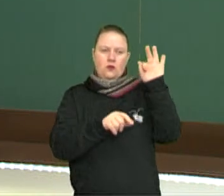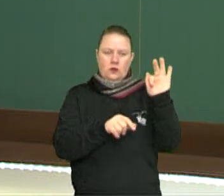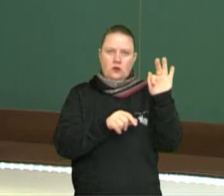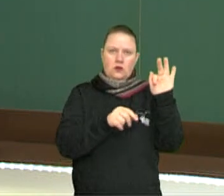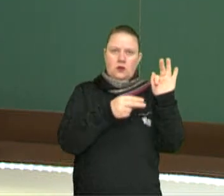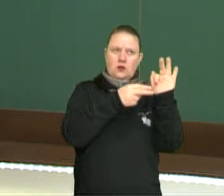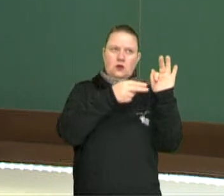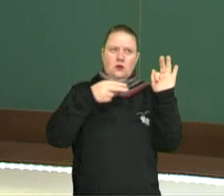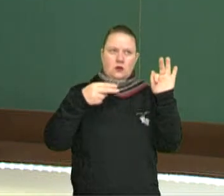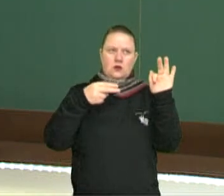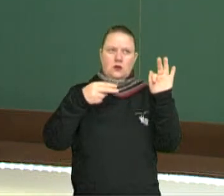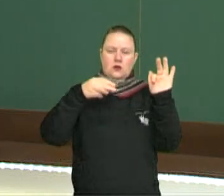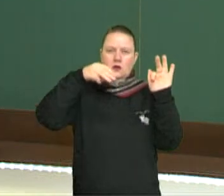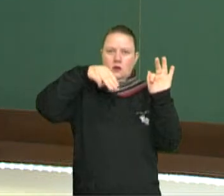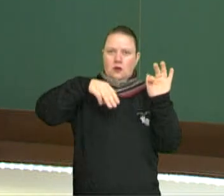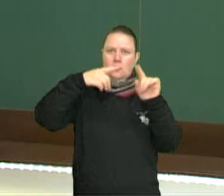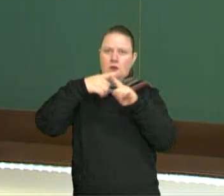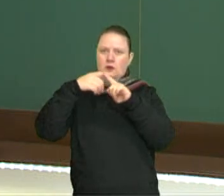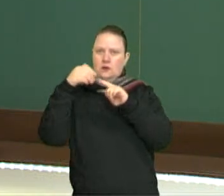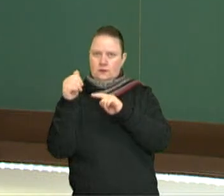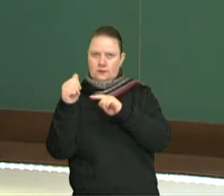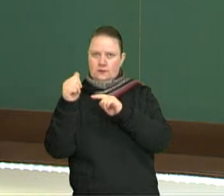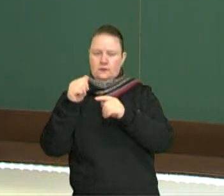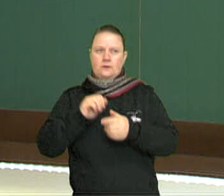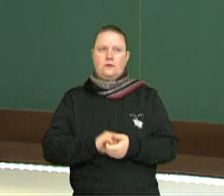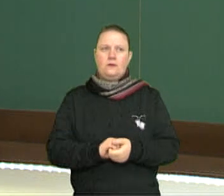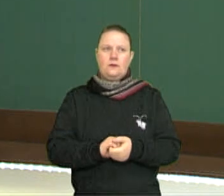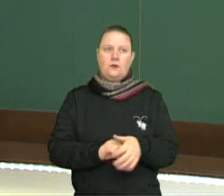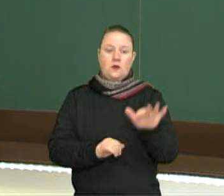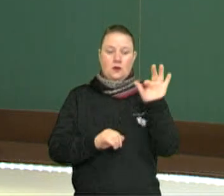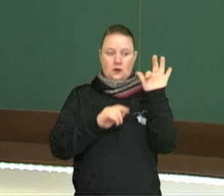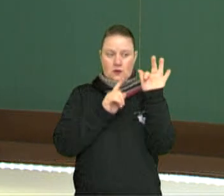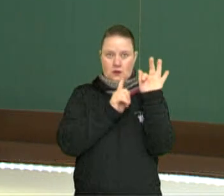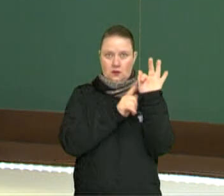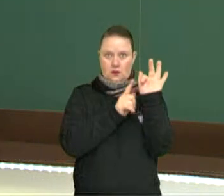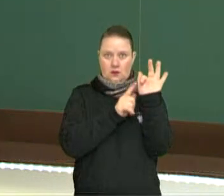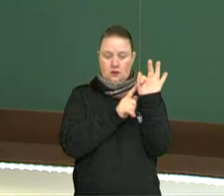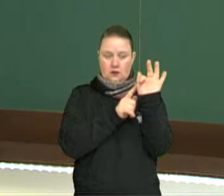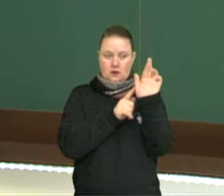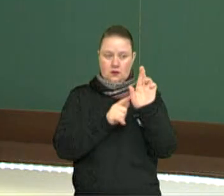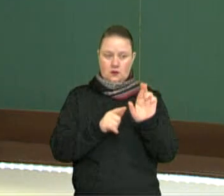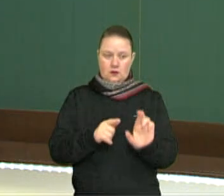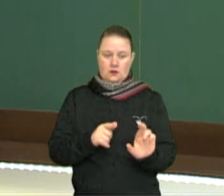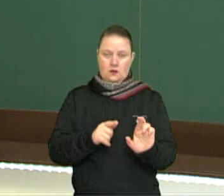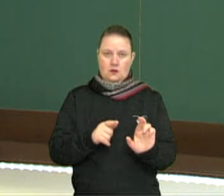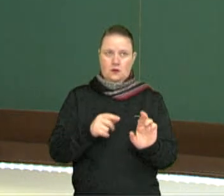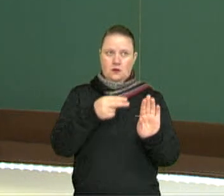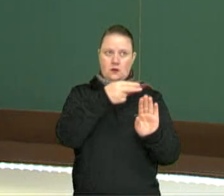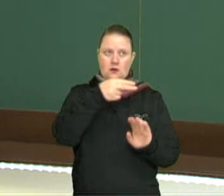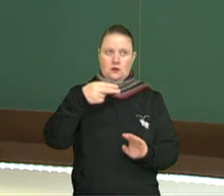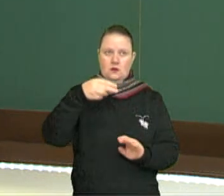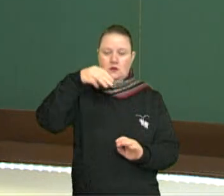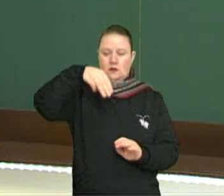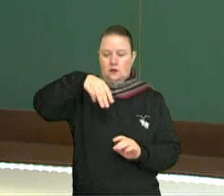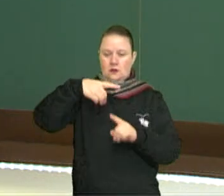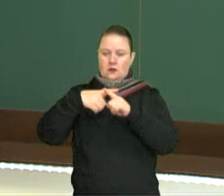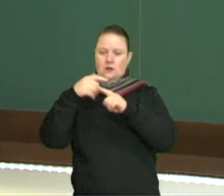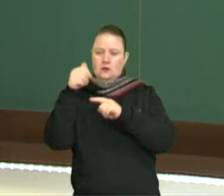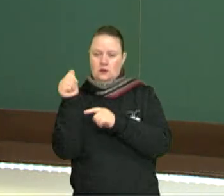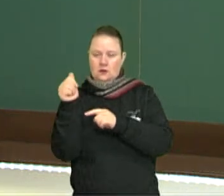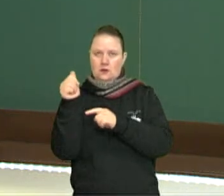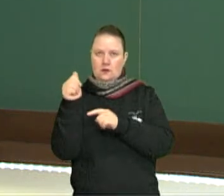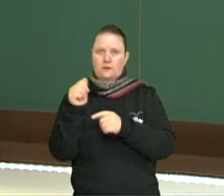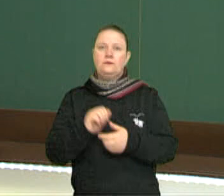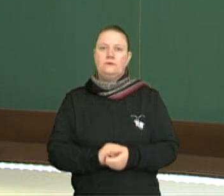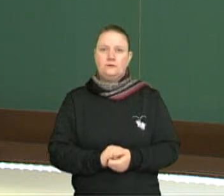a. Certo? Aonde que F, né, FR é igual m vezes a, em que FR é a força